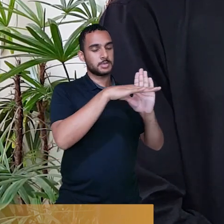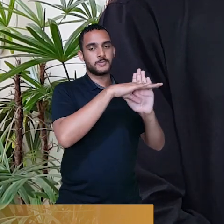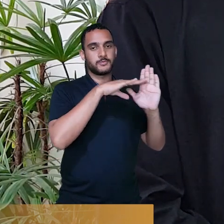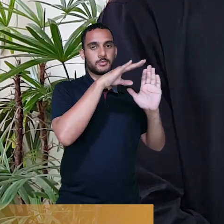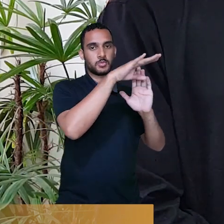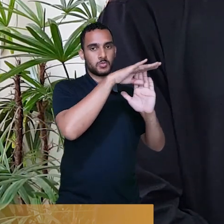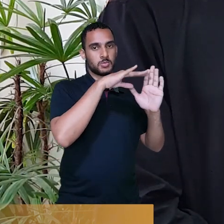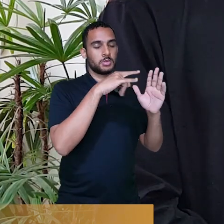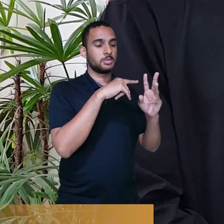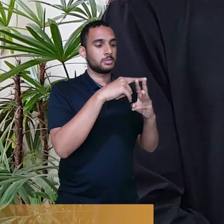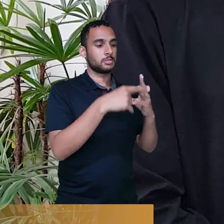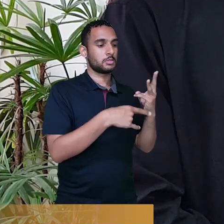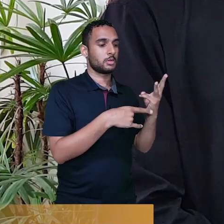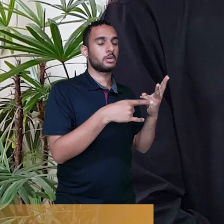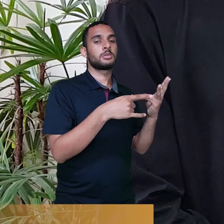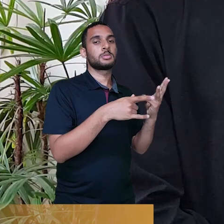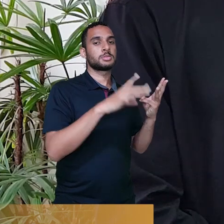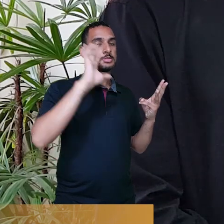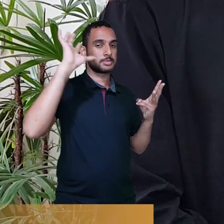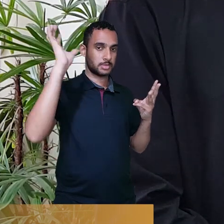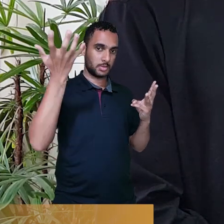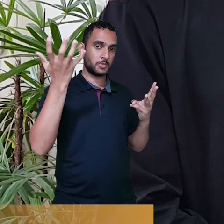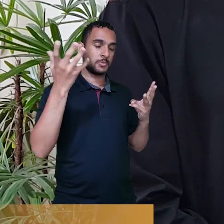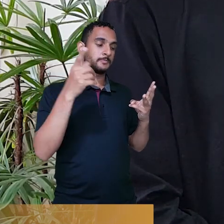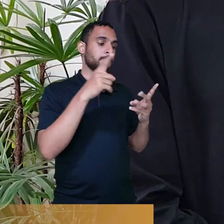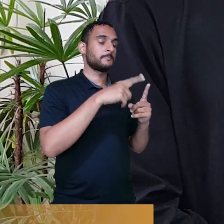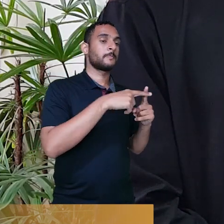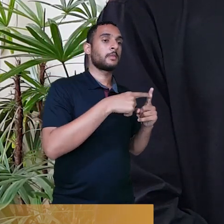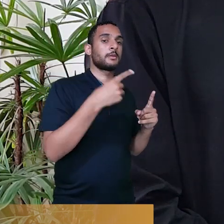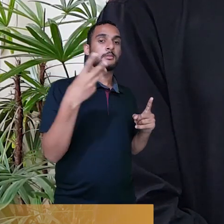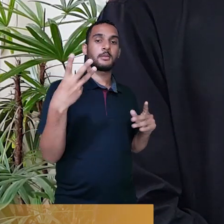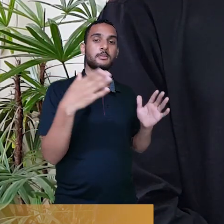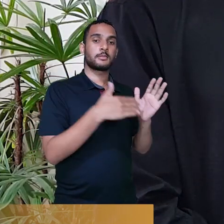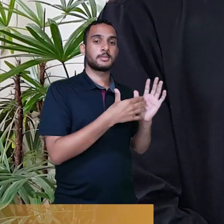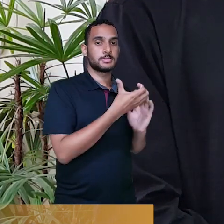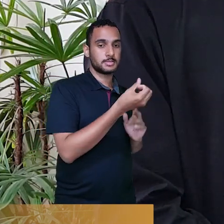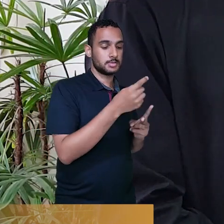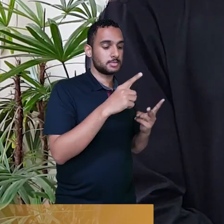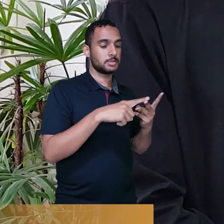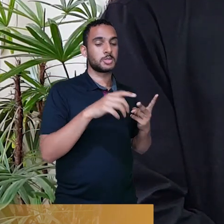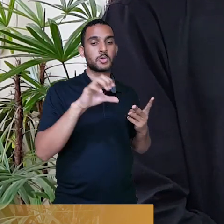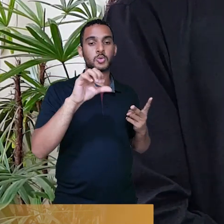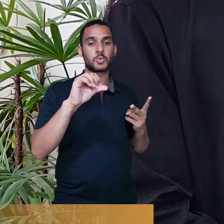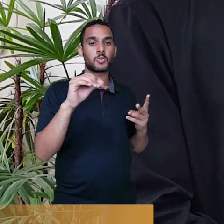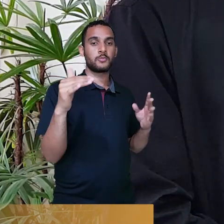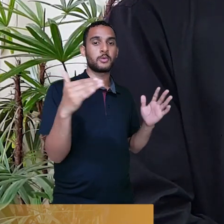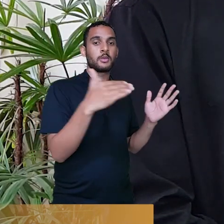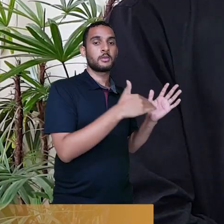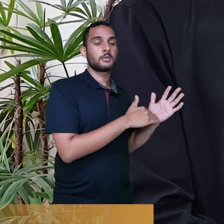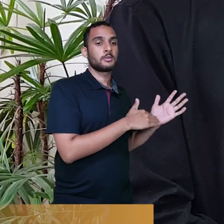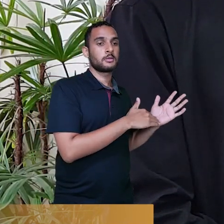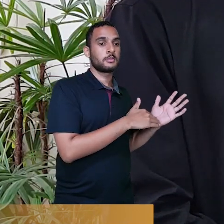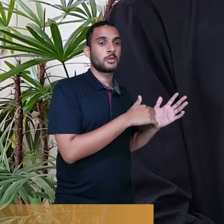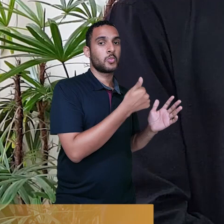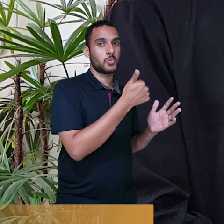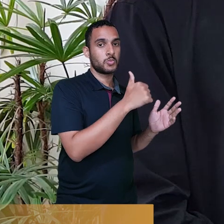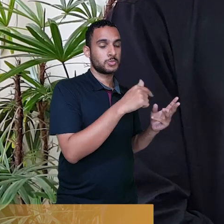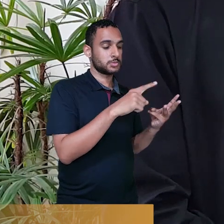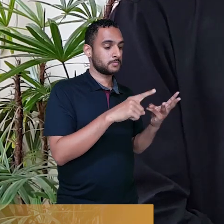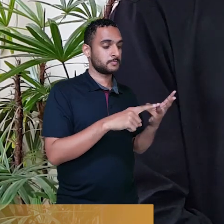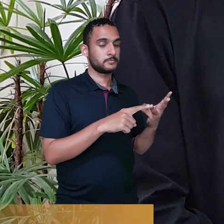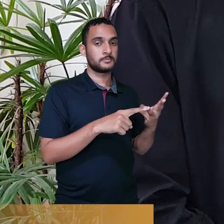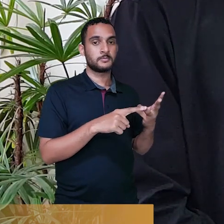são três níveis vão dizer se em três módulos né é uma catequese inicial de 3 a 6 anos depois uma de 9